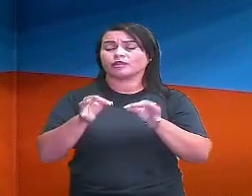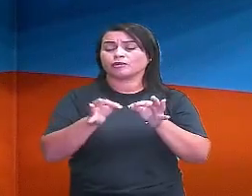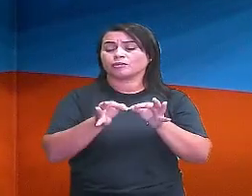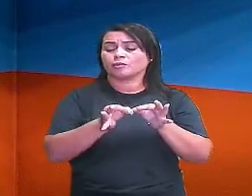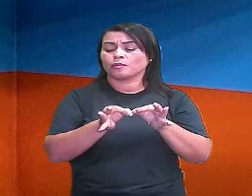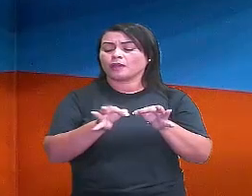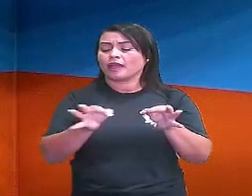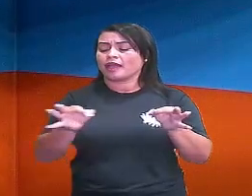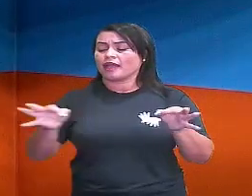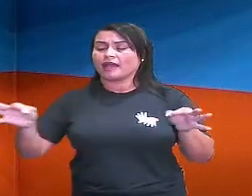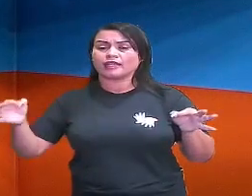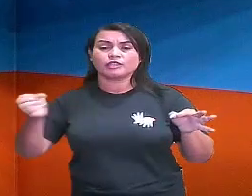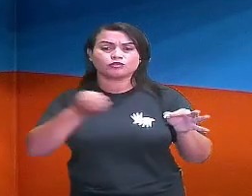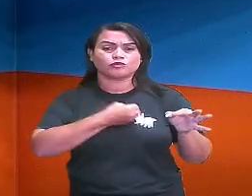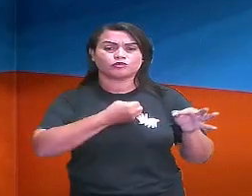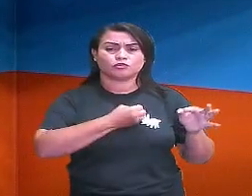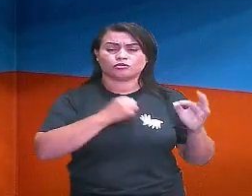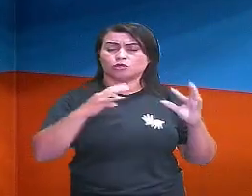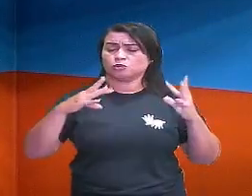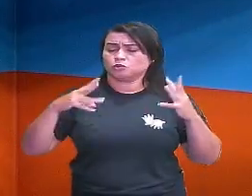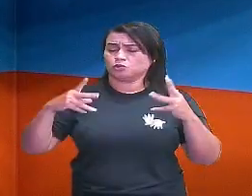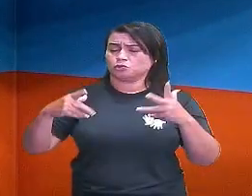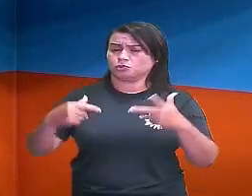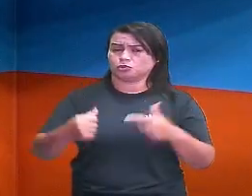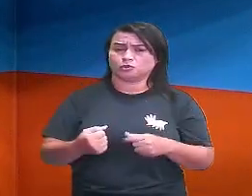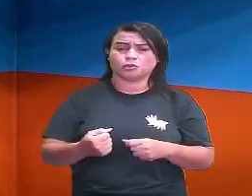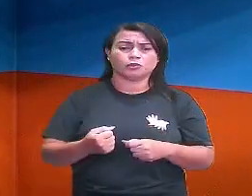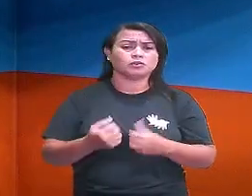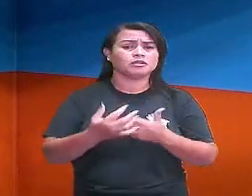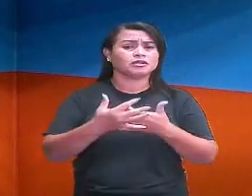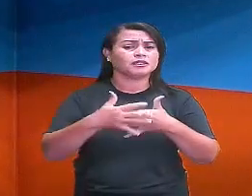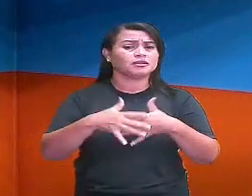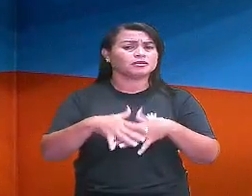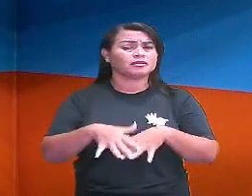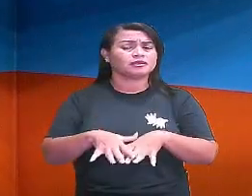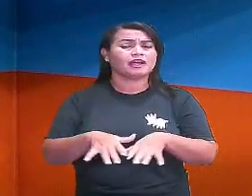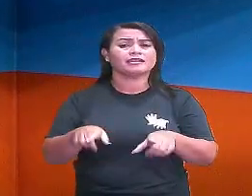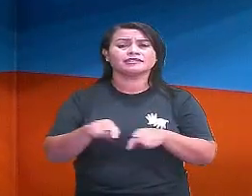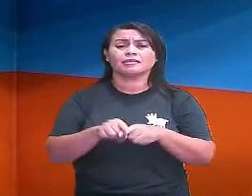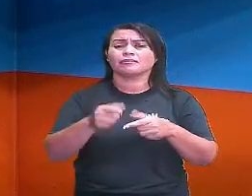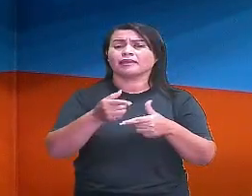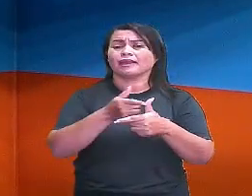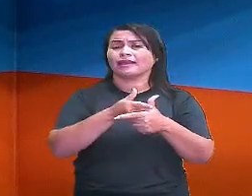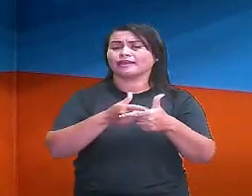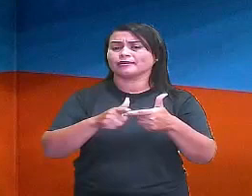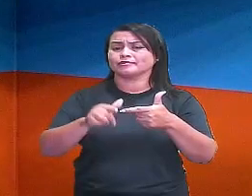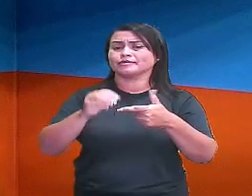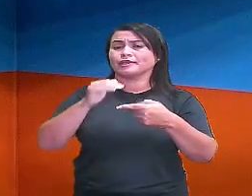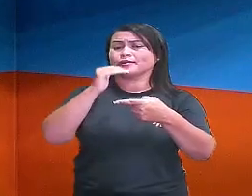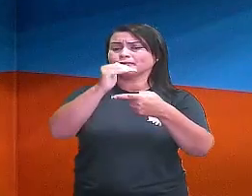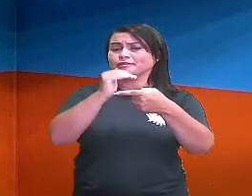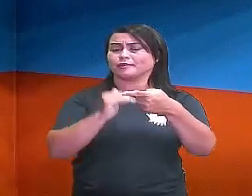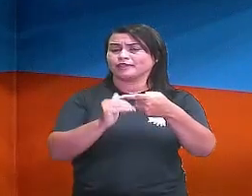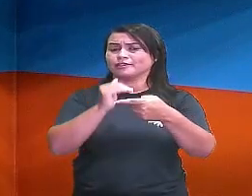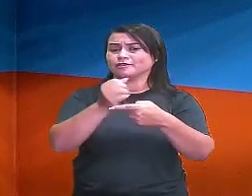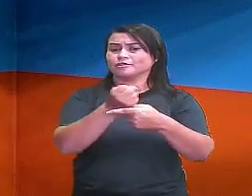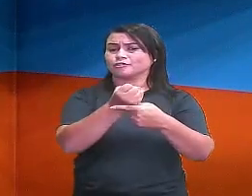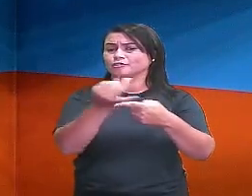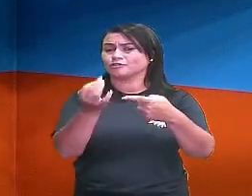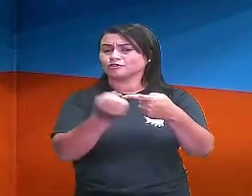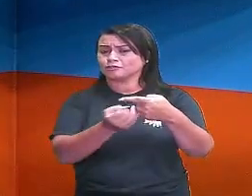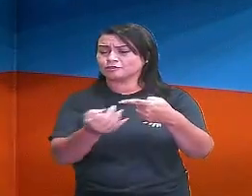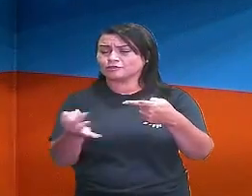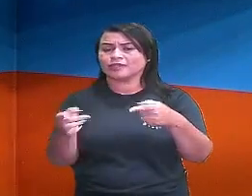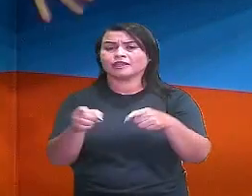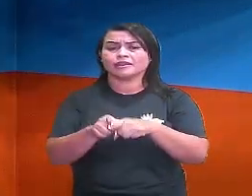ali trabalhando já todos os números naturais, os números inteiros, os números fracionários. Então, a reta dos números reais,